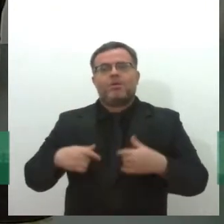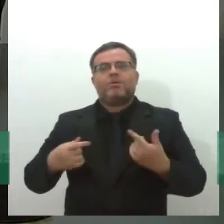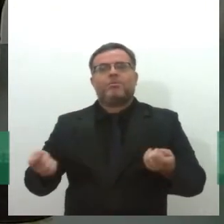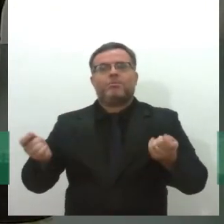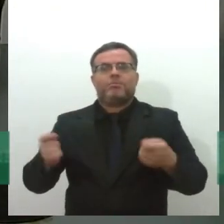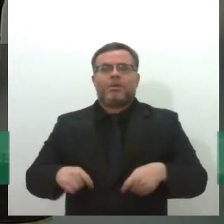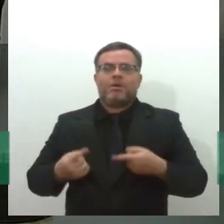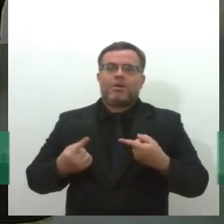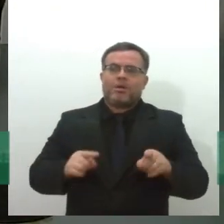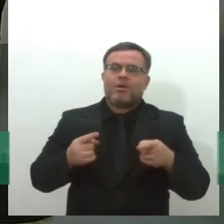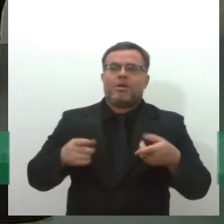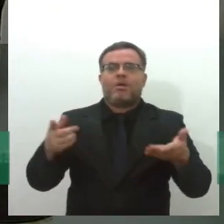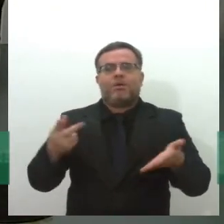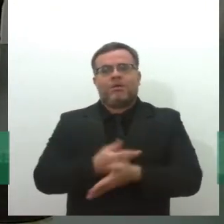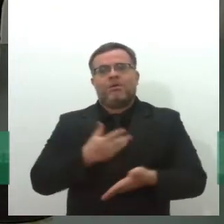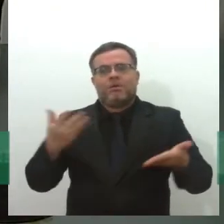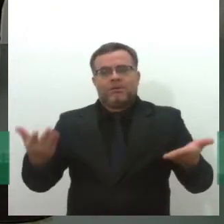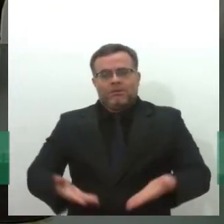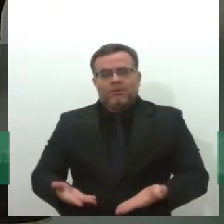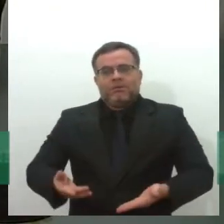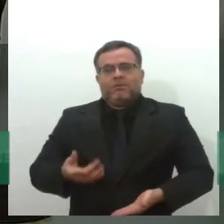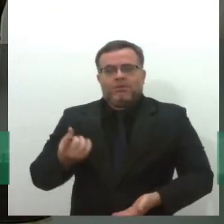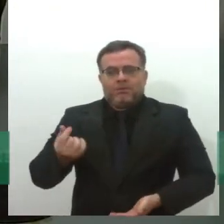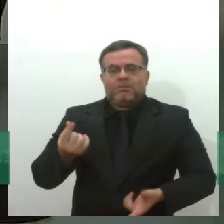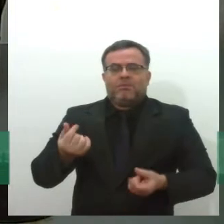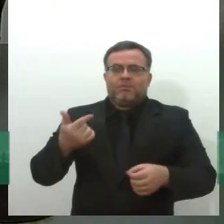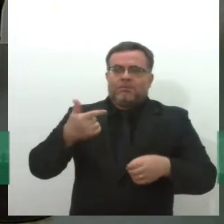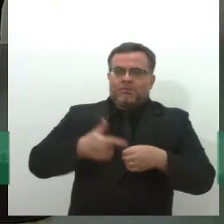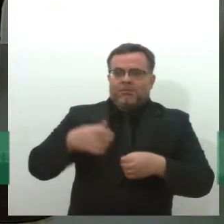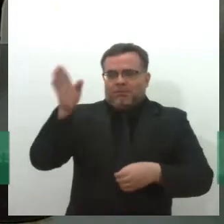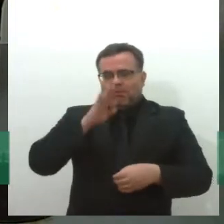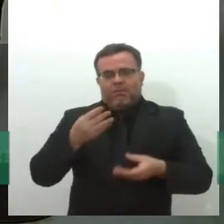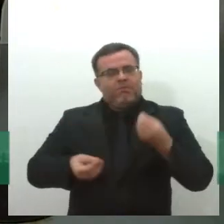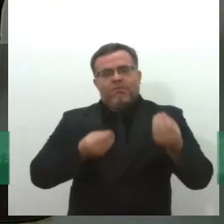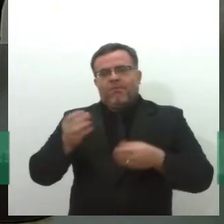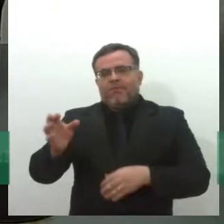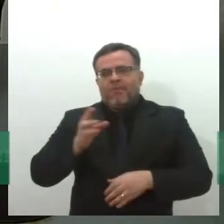tem afetado, nesse momento, os valores do combustível no Brasil?